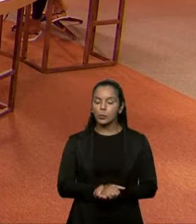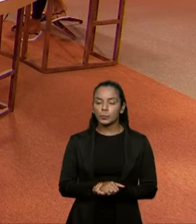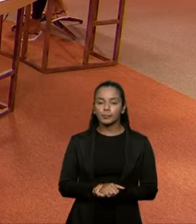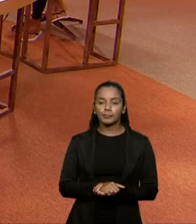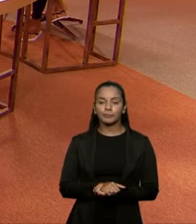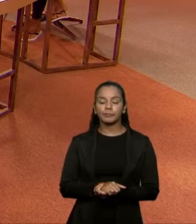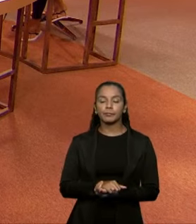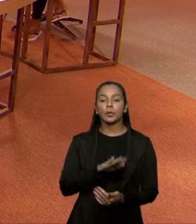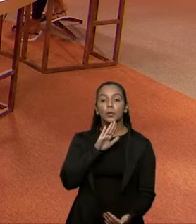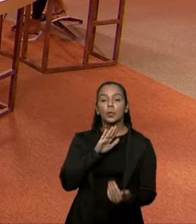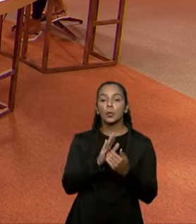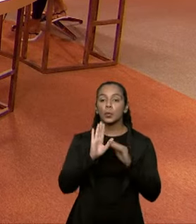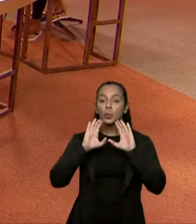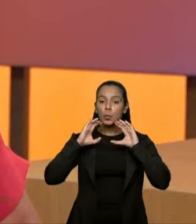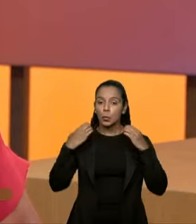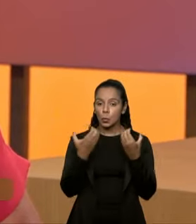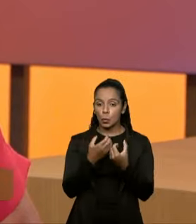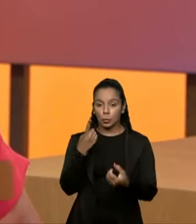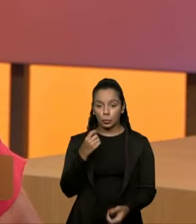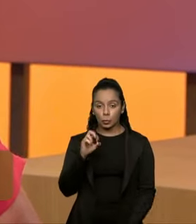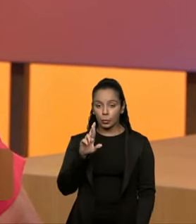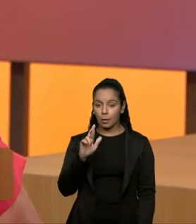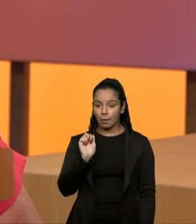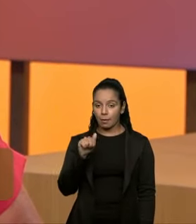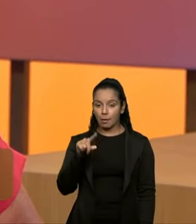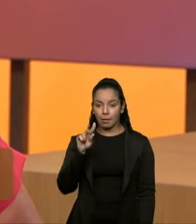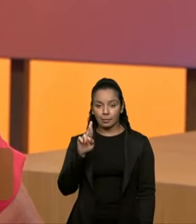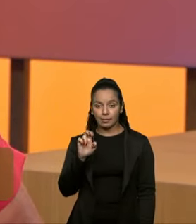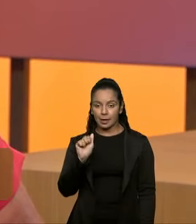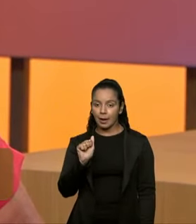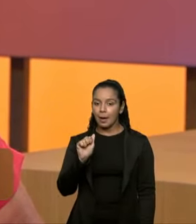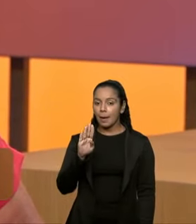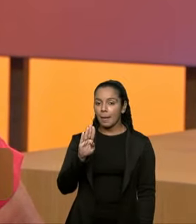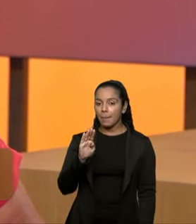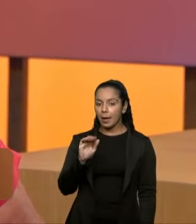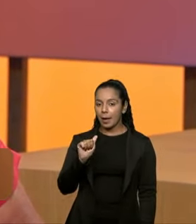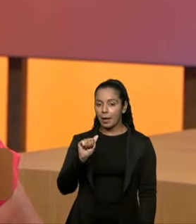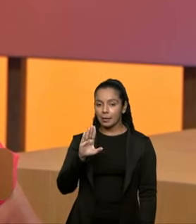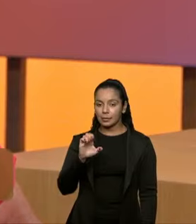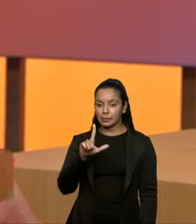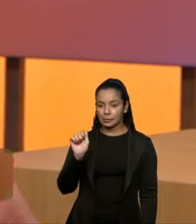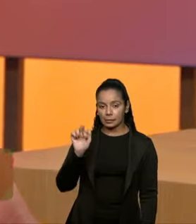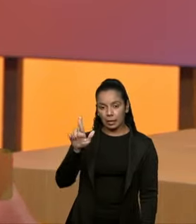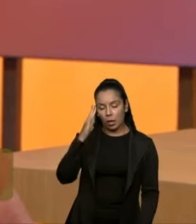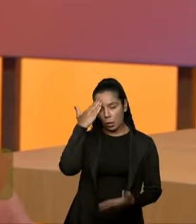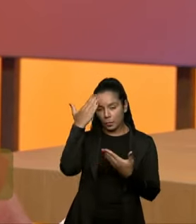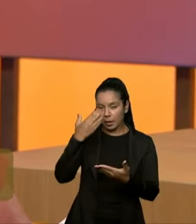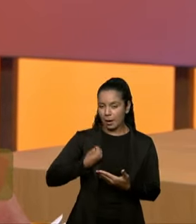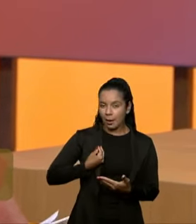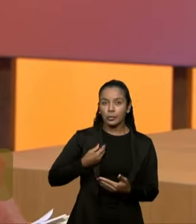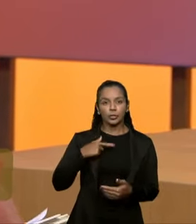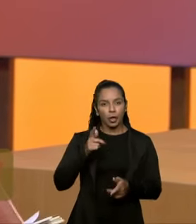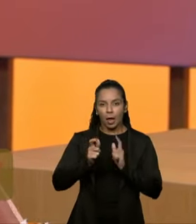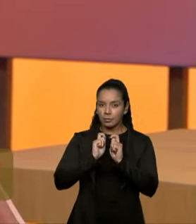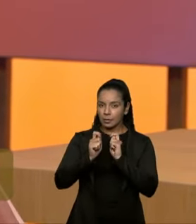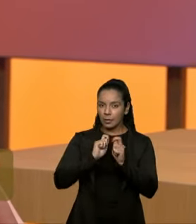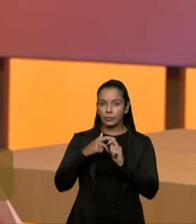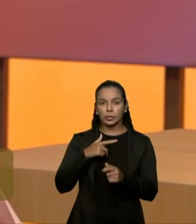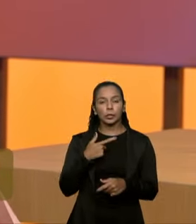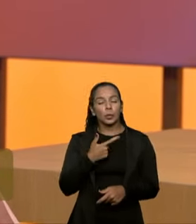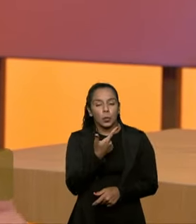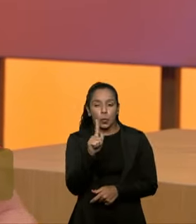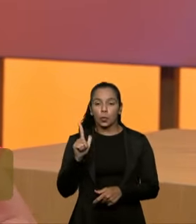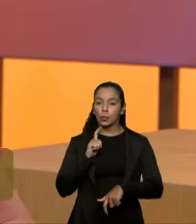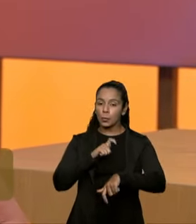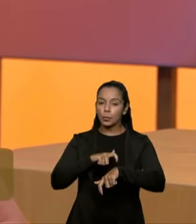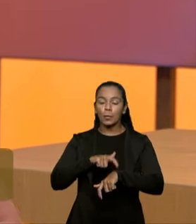no último congresso, doutora Andréia Bacelar, primeiro, muito obrigada por estar aqui com a gente mais uma vez. Já te entrevistei, já tive essa honra de te entrevistar outras vezes. E é um